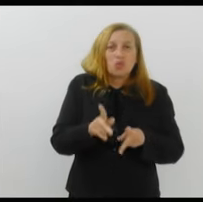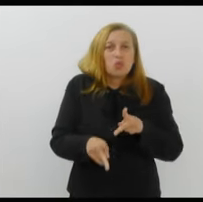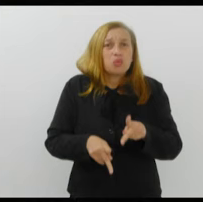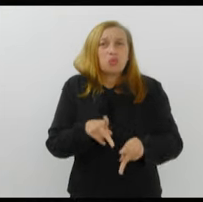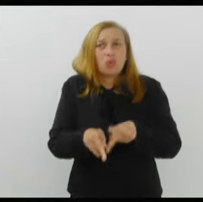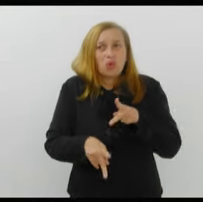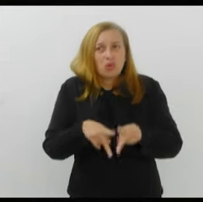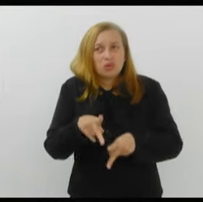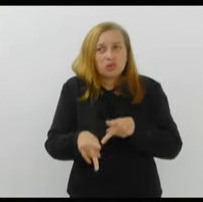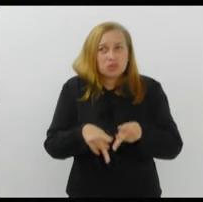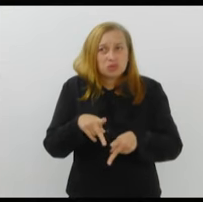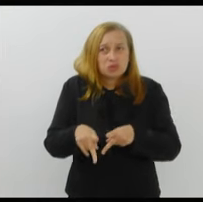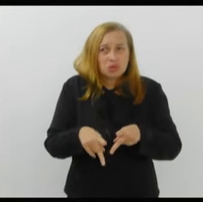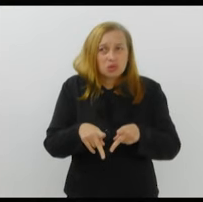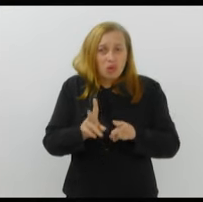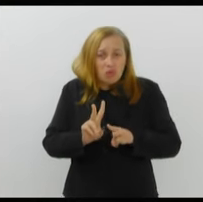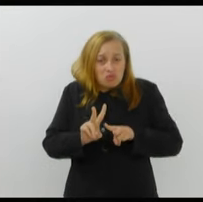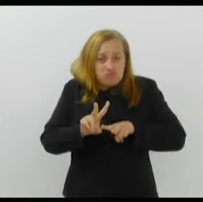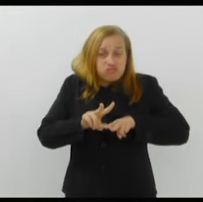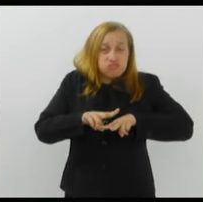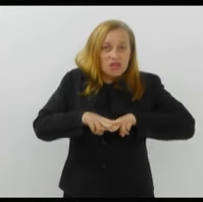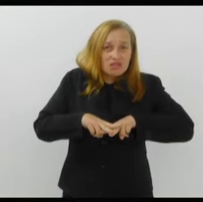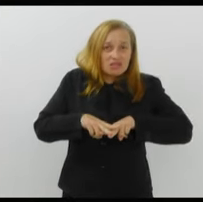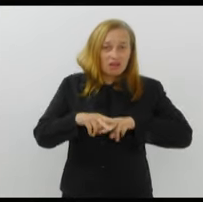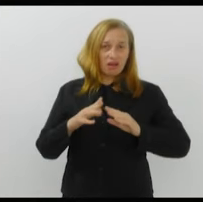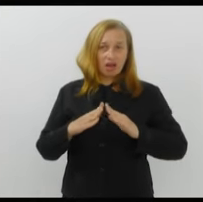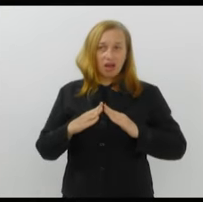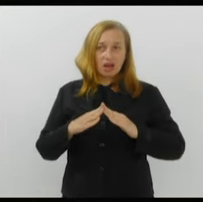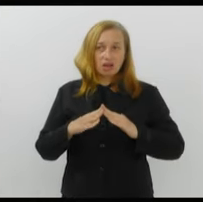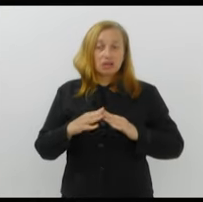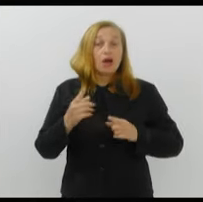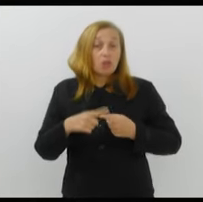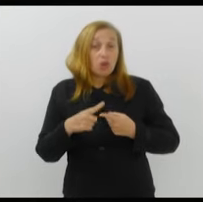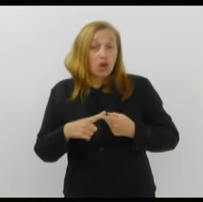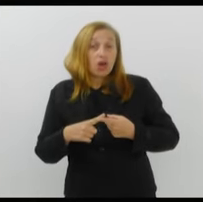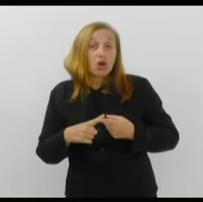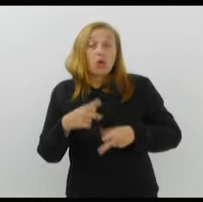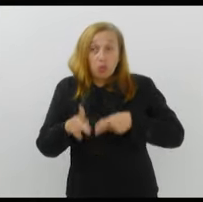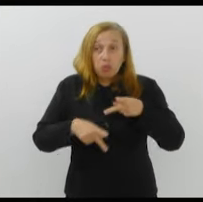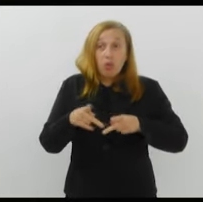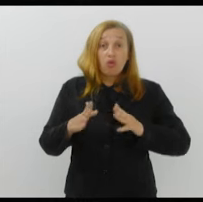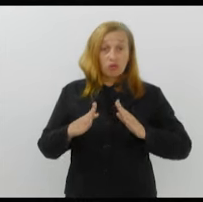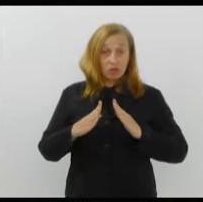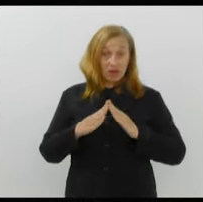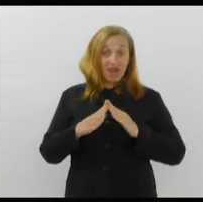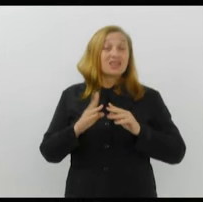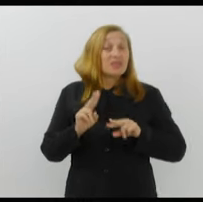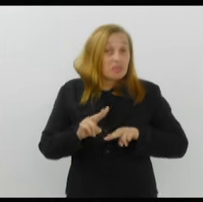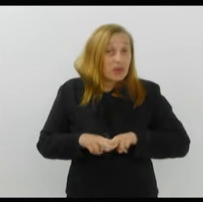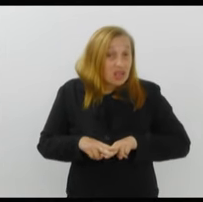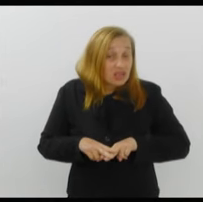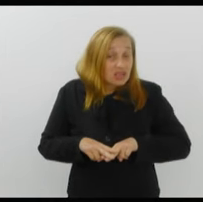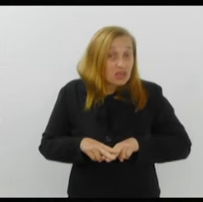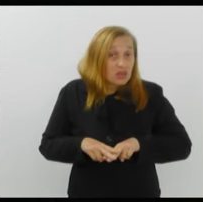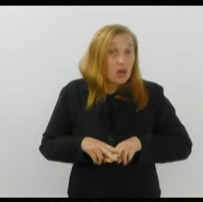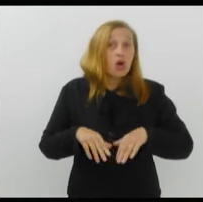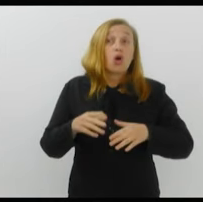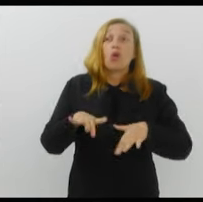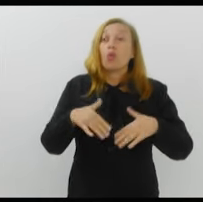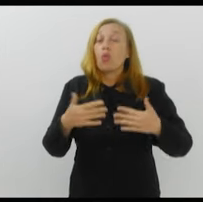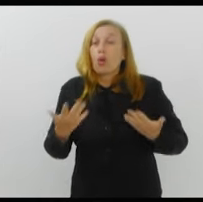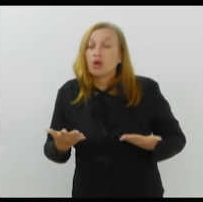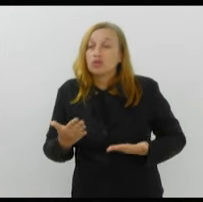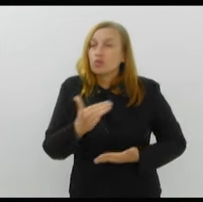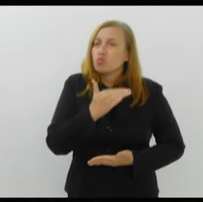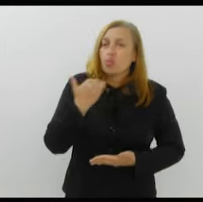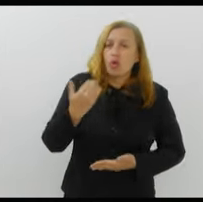população encarcerada, porque na realidade quem está encarcerado hoje é a população, senhor presidente. E quando morre um